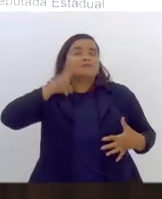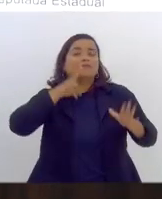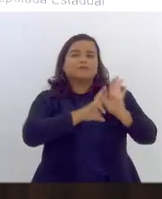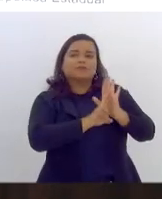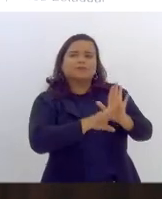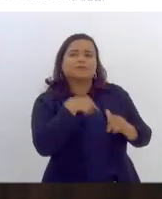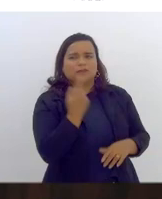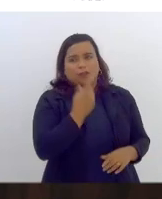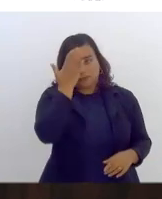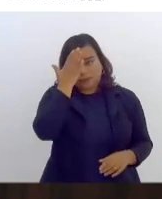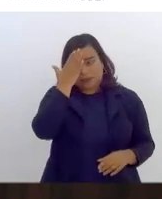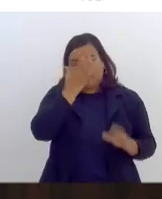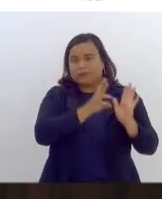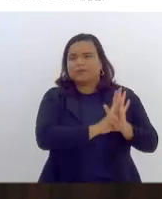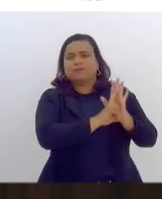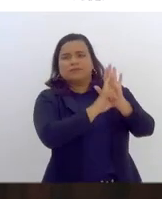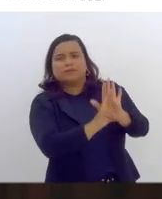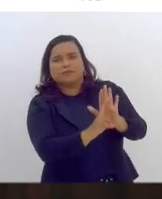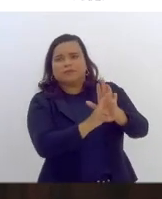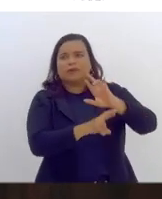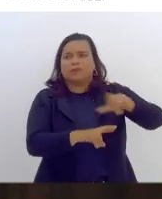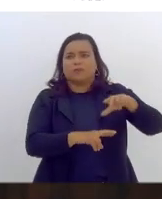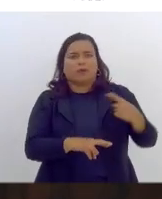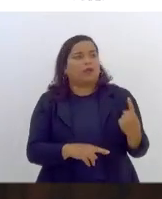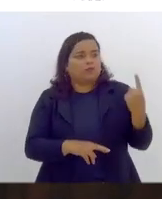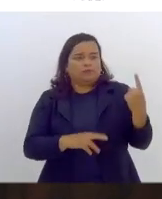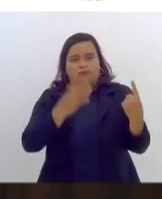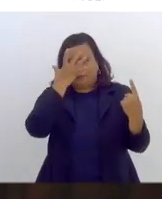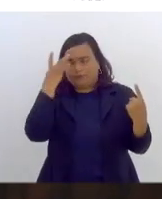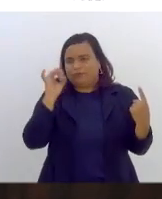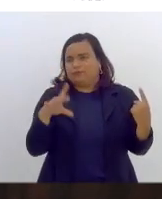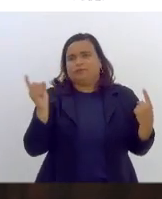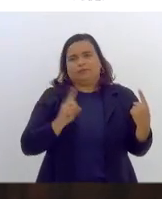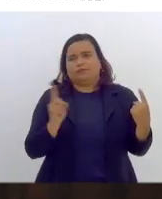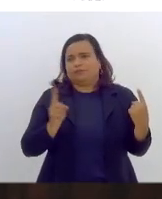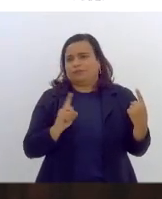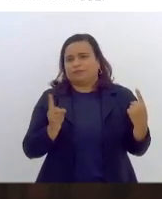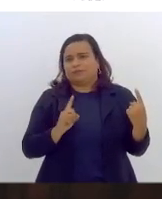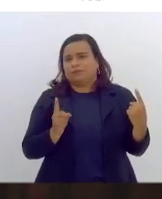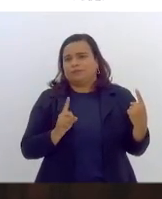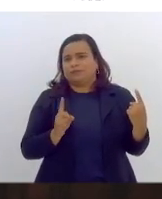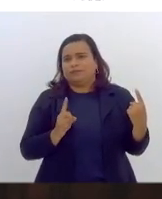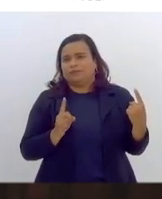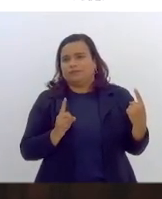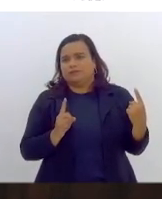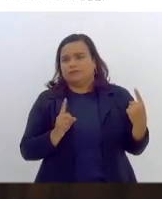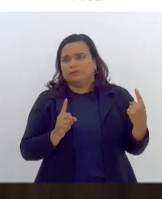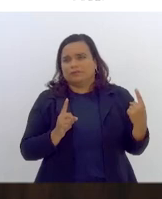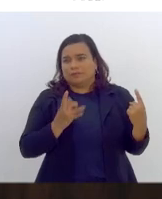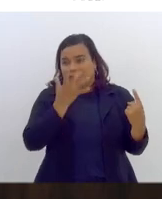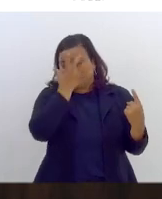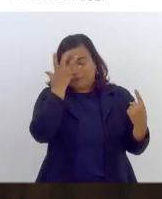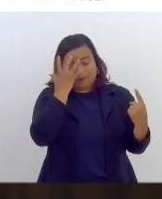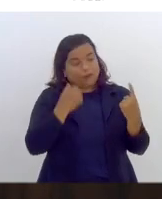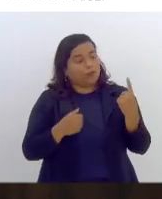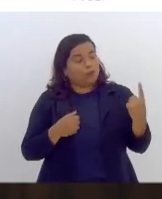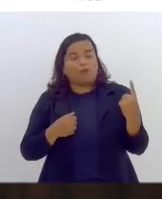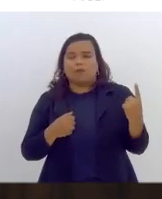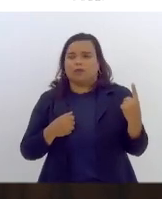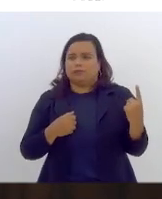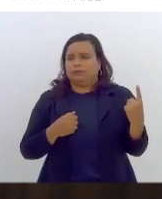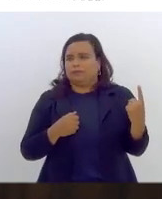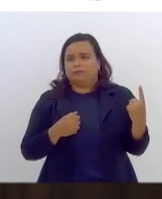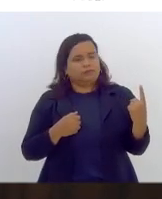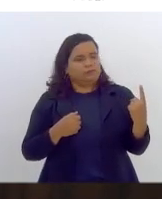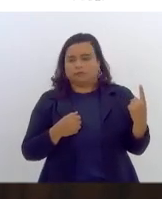gente sabe que referência não guarda em uma pessoa, não guarda em uma figura necessariamente,